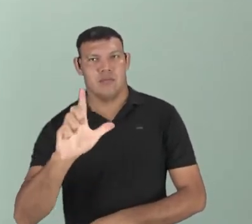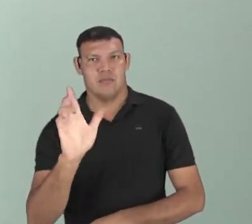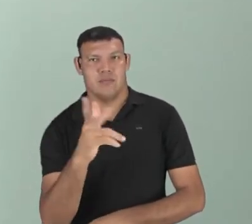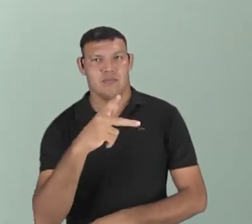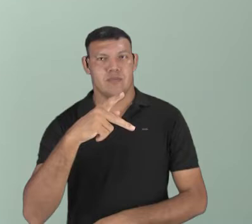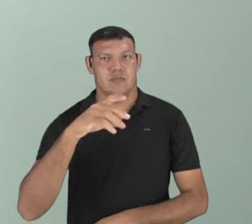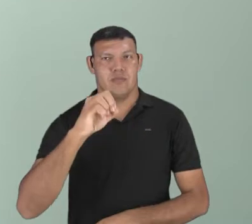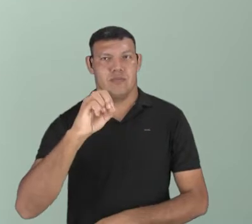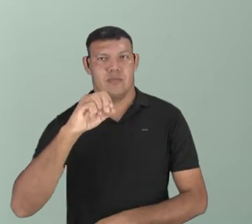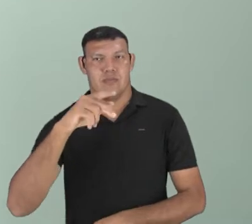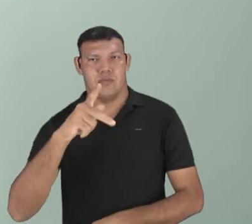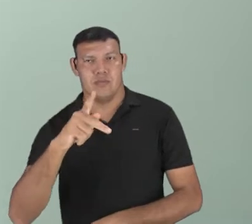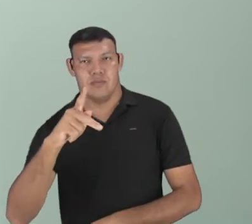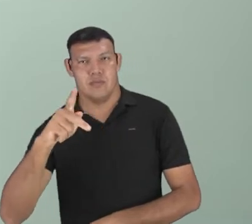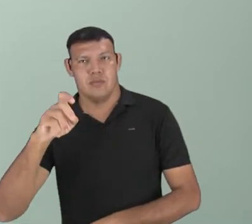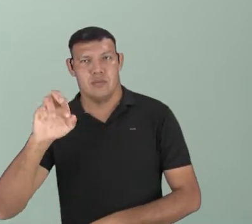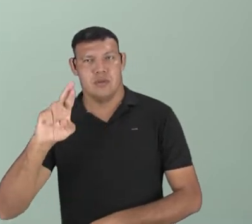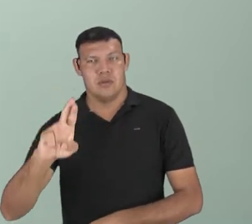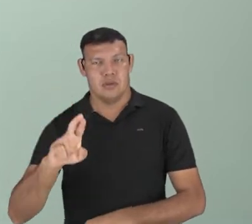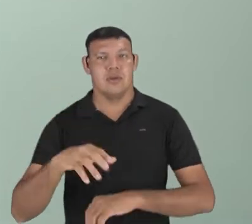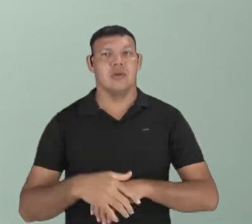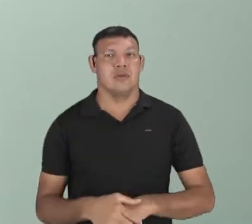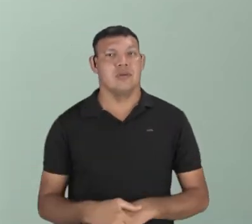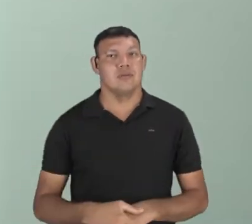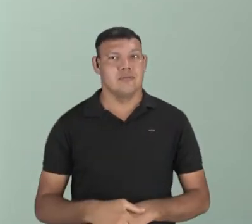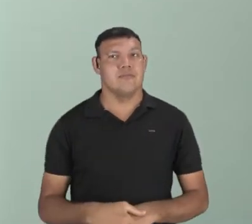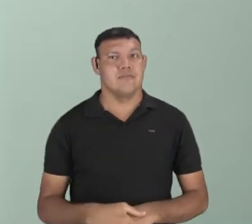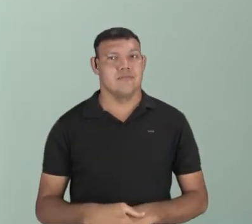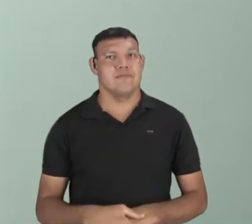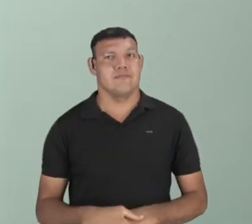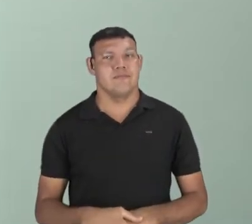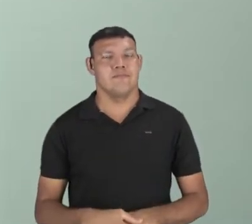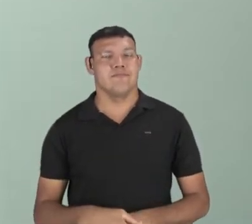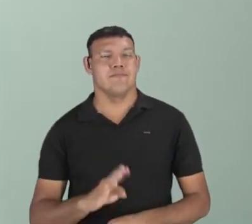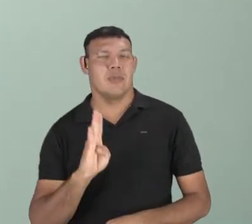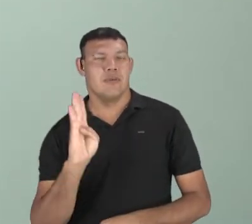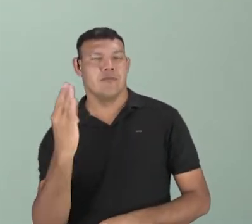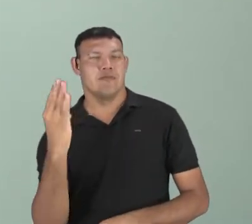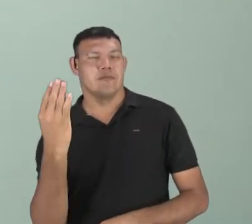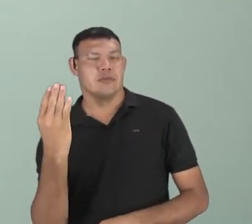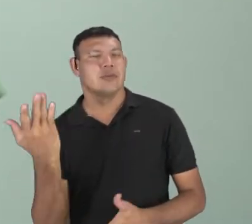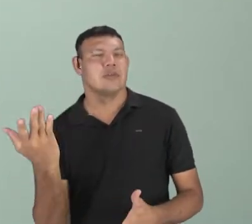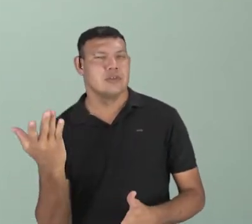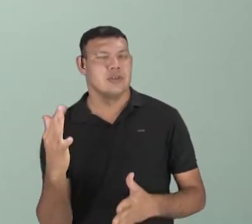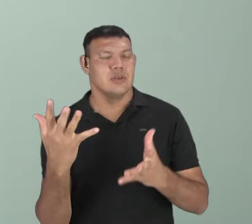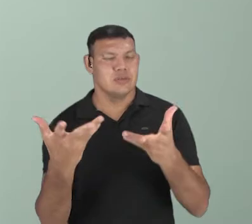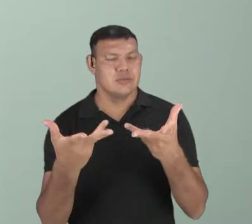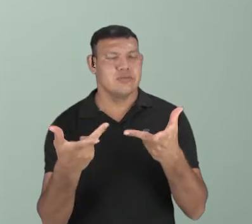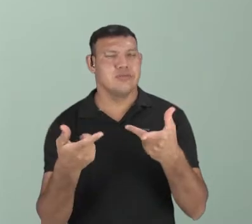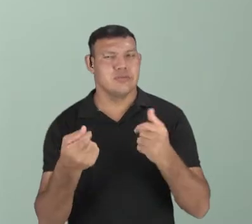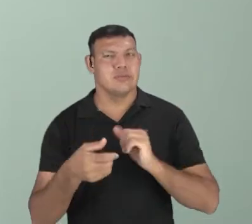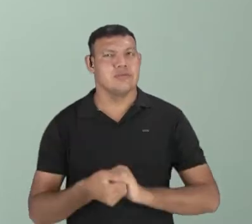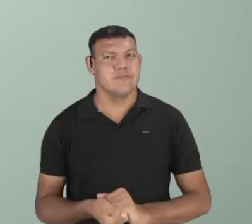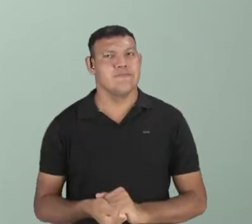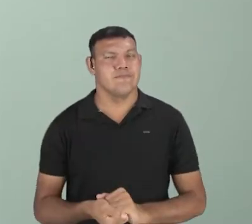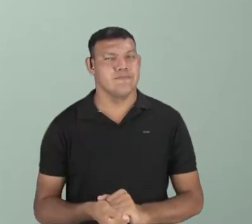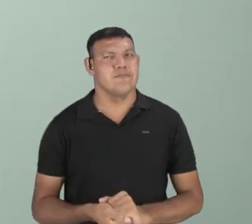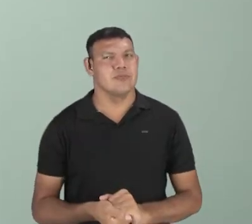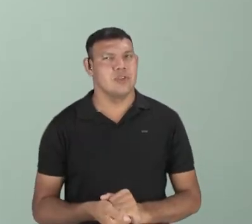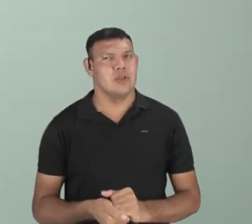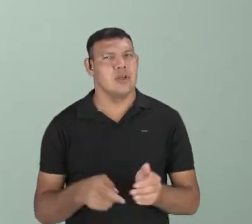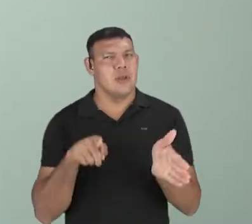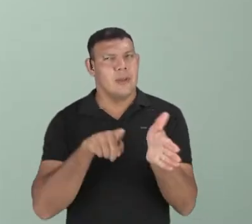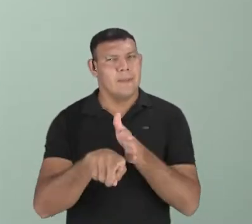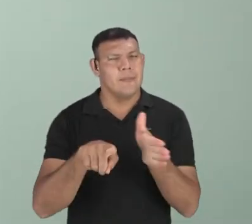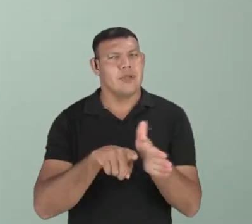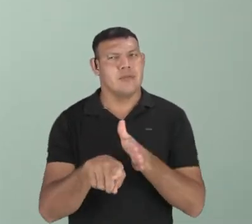pode ser exatamente refutado, é o princípio da falseabilidade. ele contesta a nossa noção de progresso